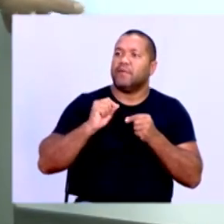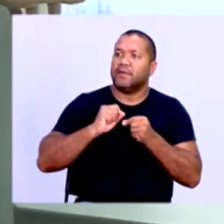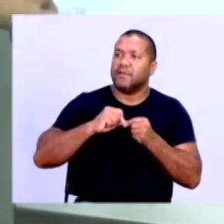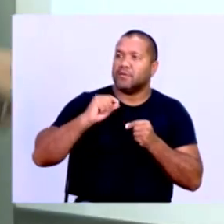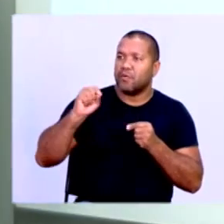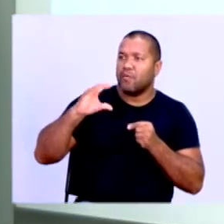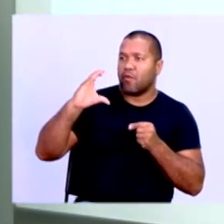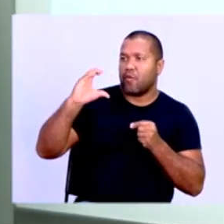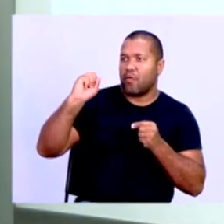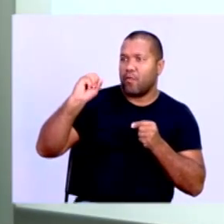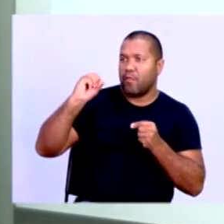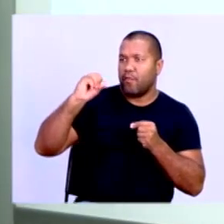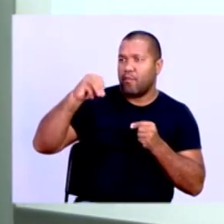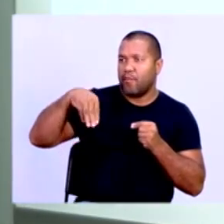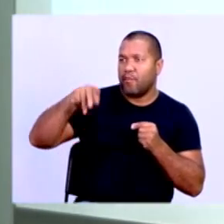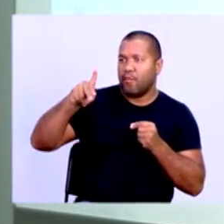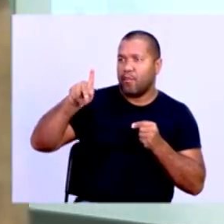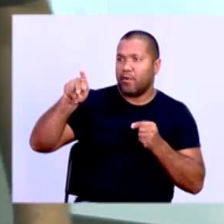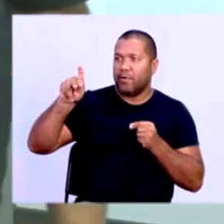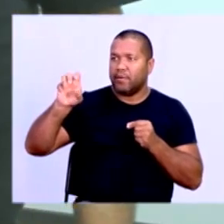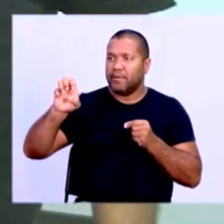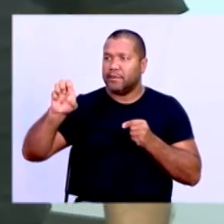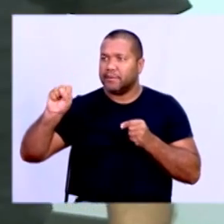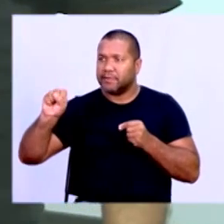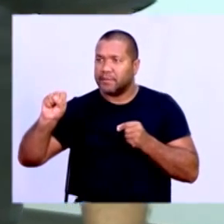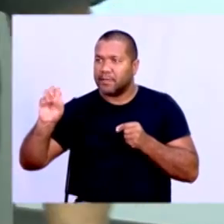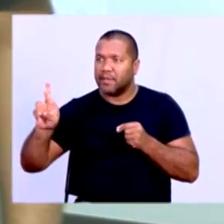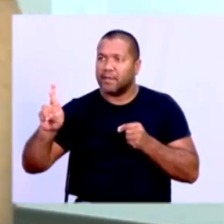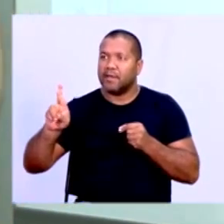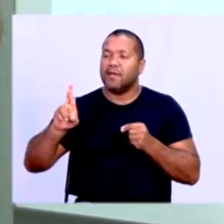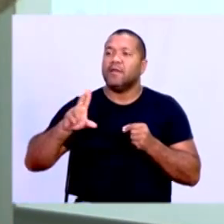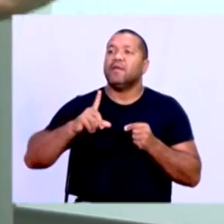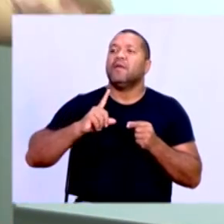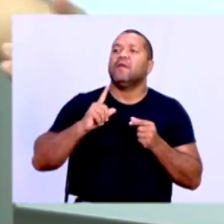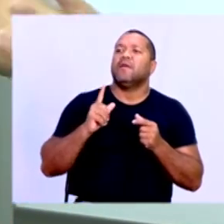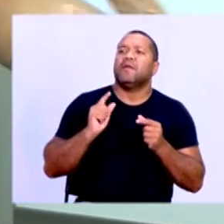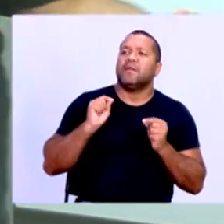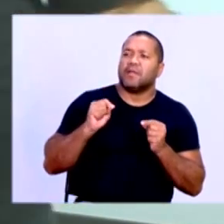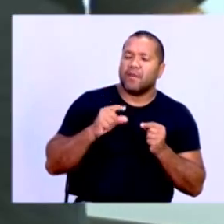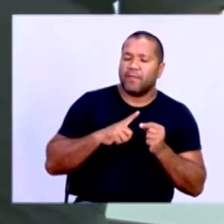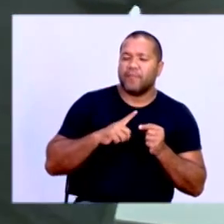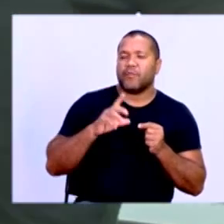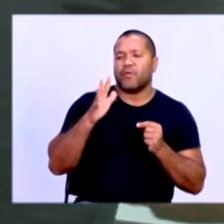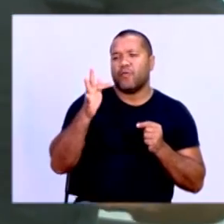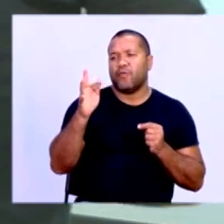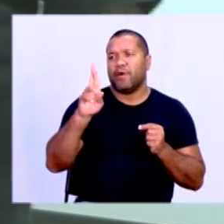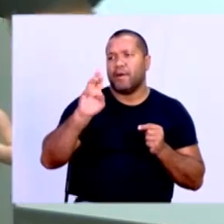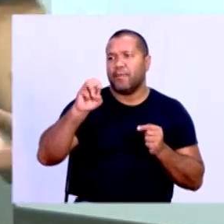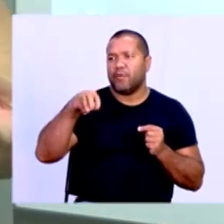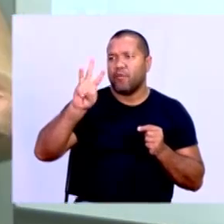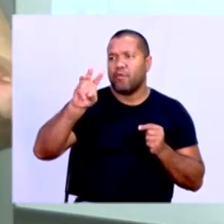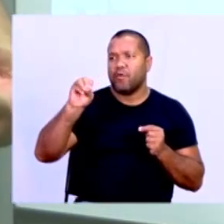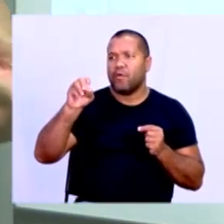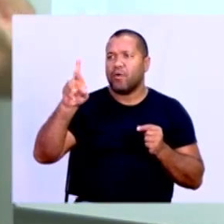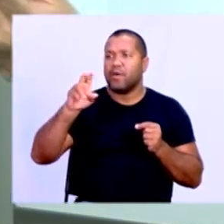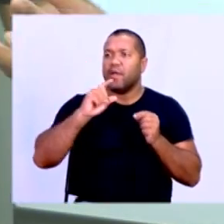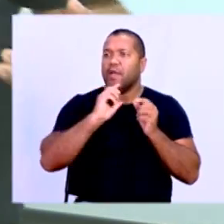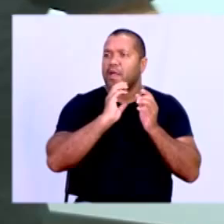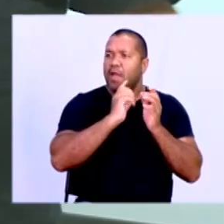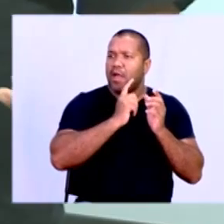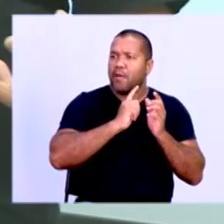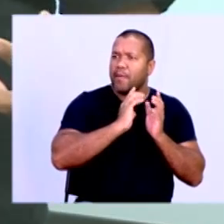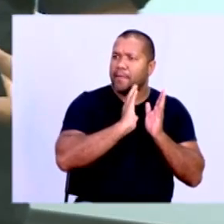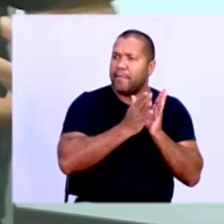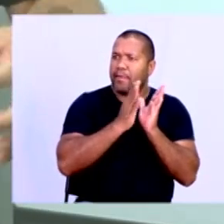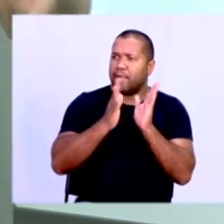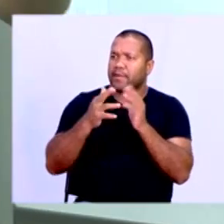Então, na verdade, o framework é uma biblioteca com várias funcionalidades. Tá? Então, o